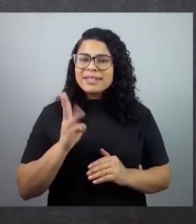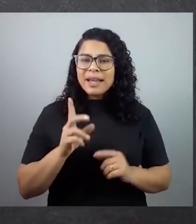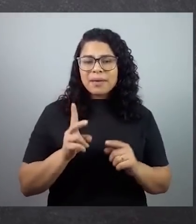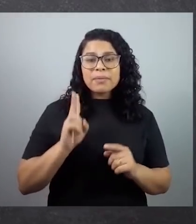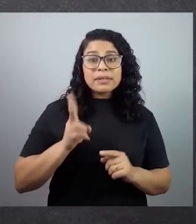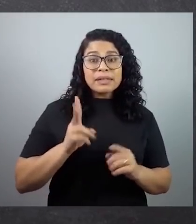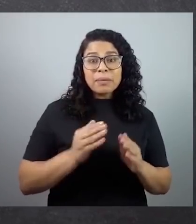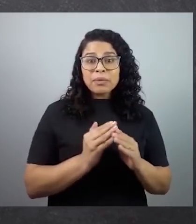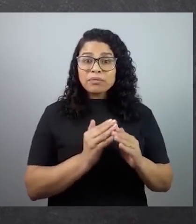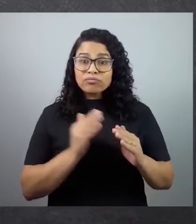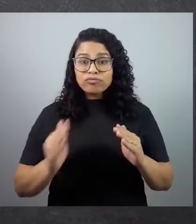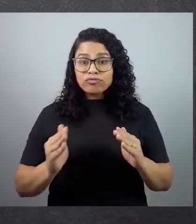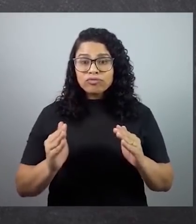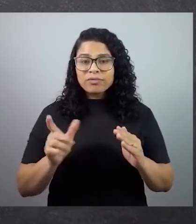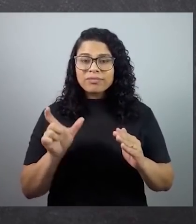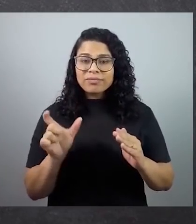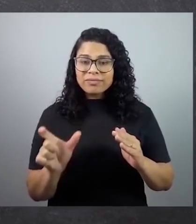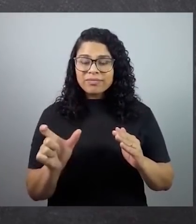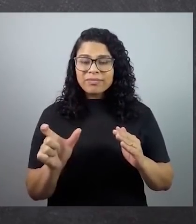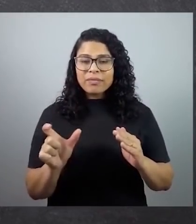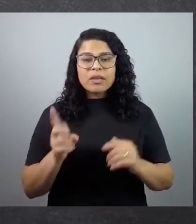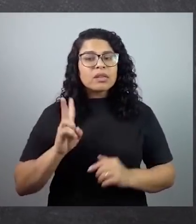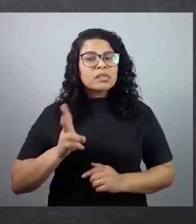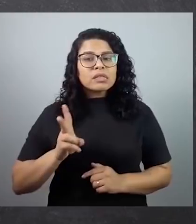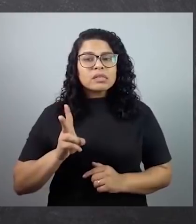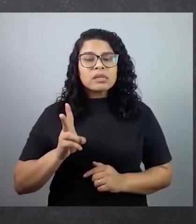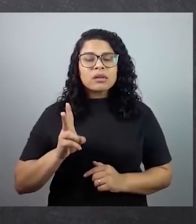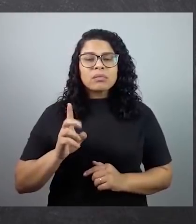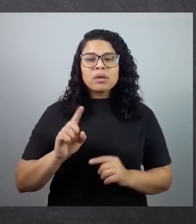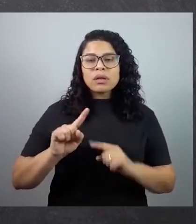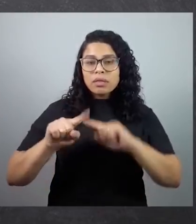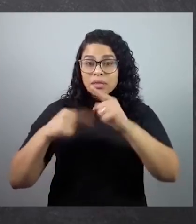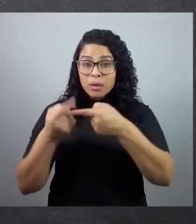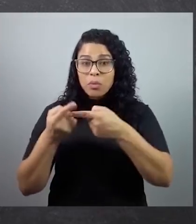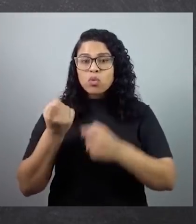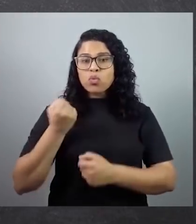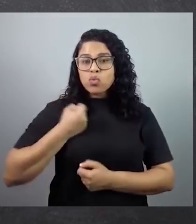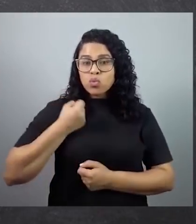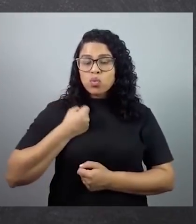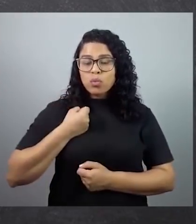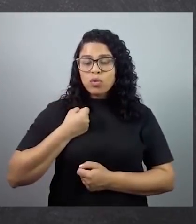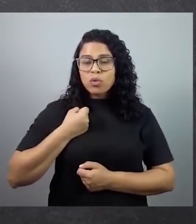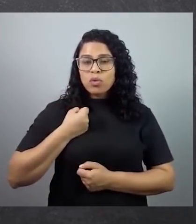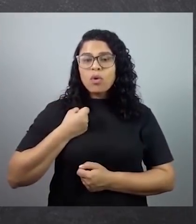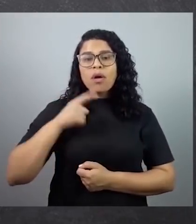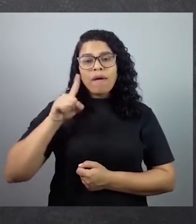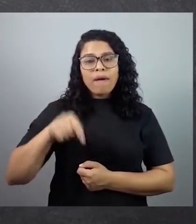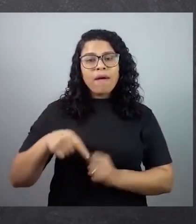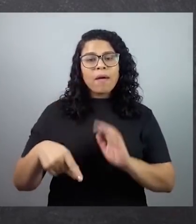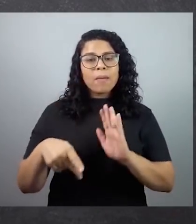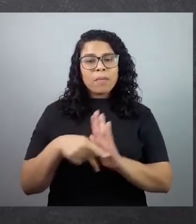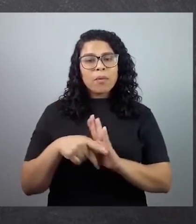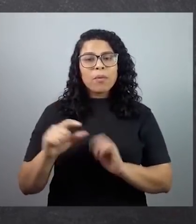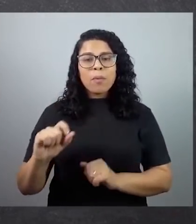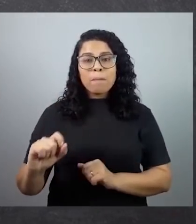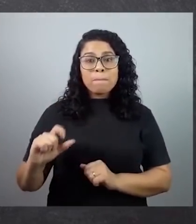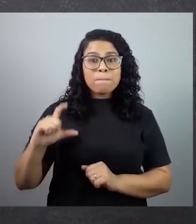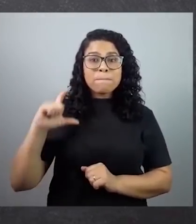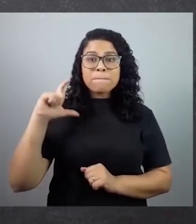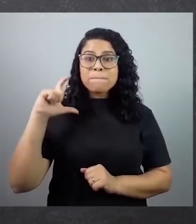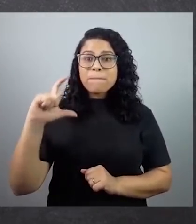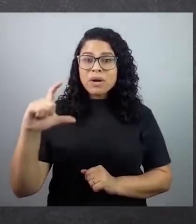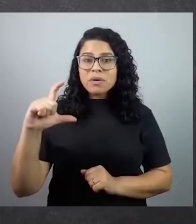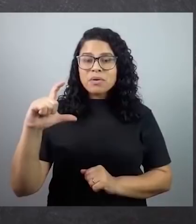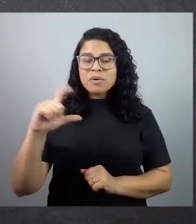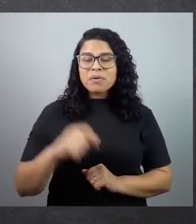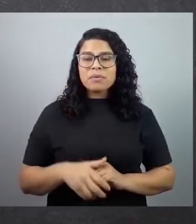número 2, né? Então, toda vez que nós vemos o número a seguir, que está do lado direito, ele será maior do